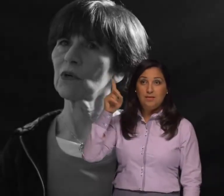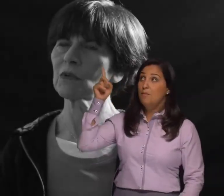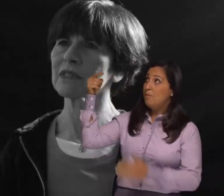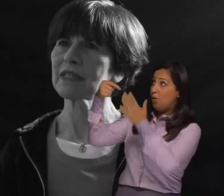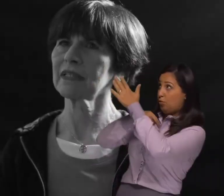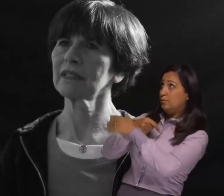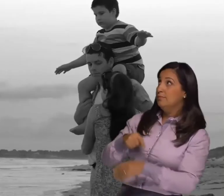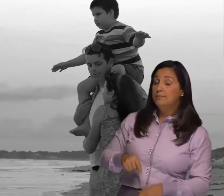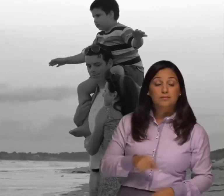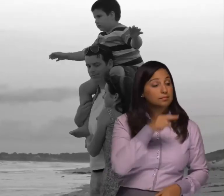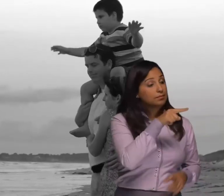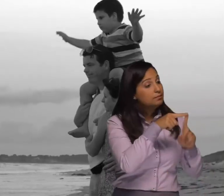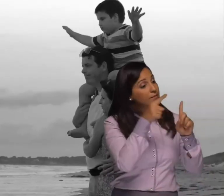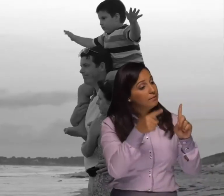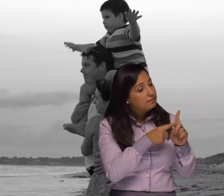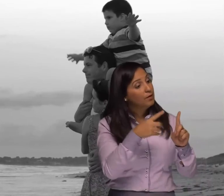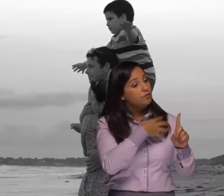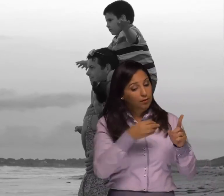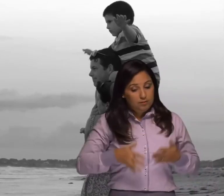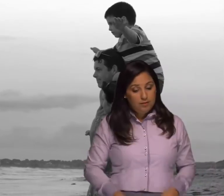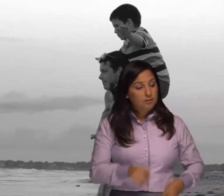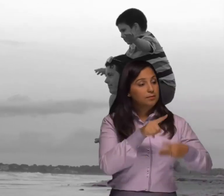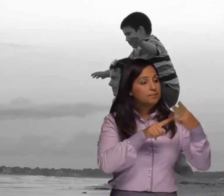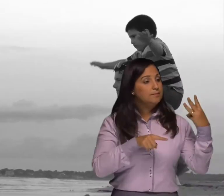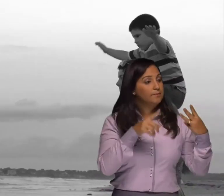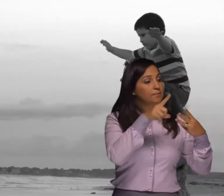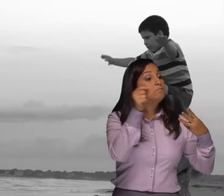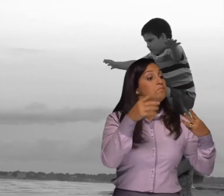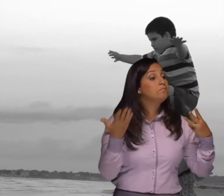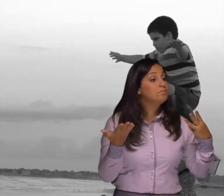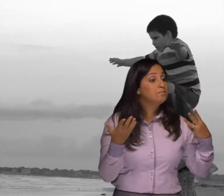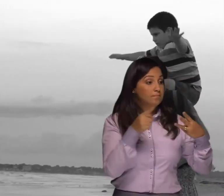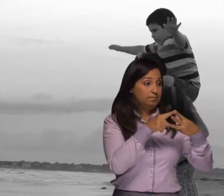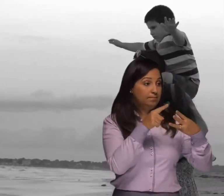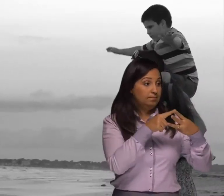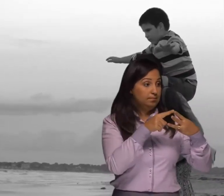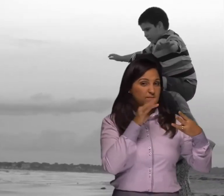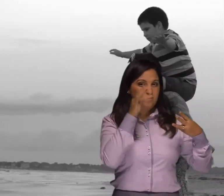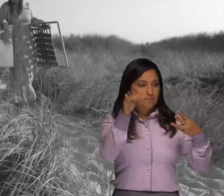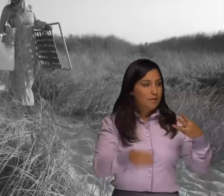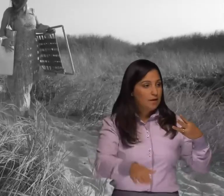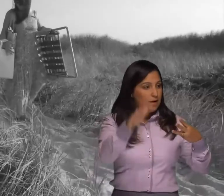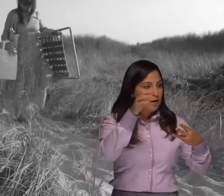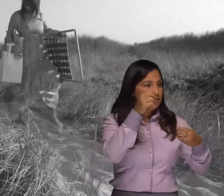Eu sempre digo que se Deus tivesse me falado, você pode escolher quem vai ser seu filho.